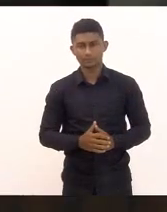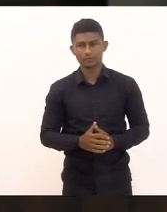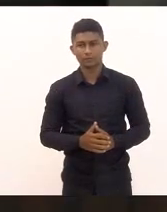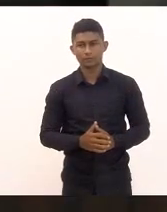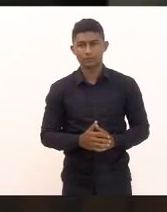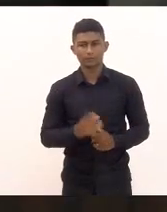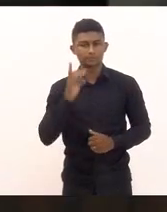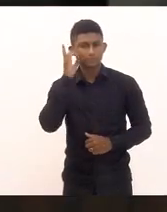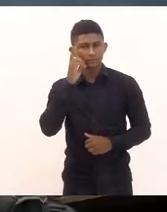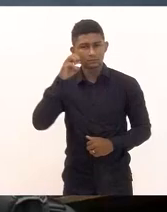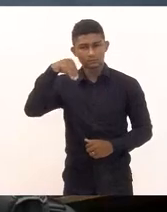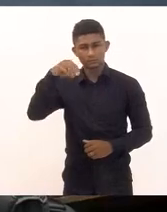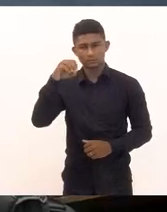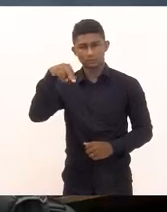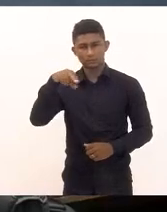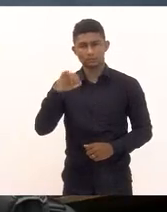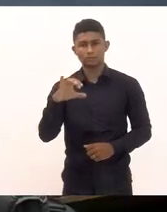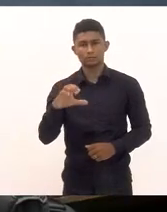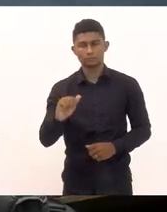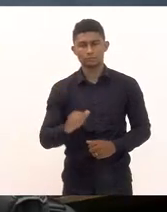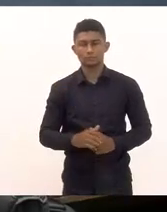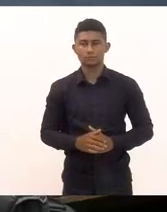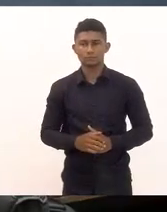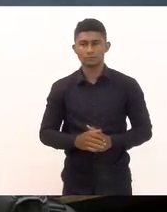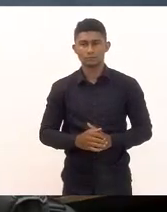Deputada Mônica, por favor.